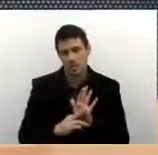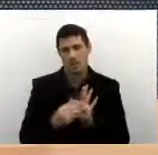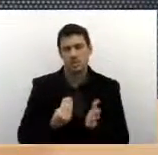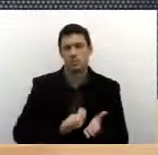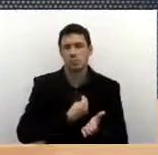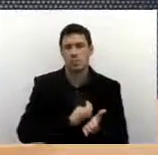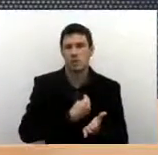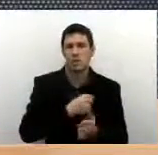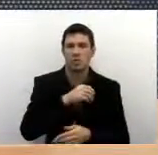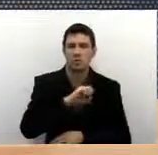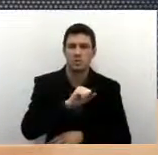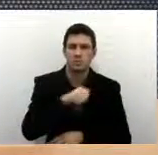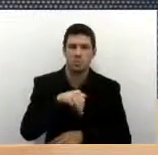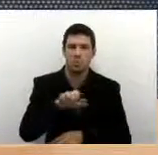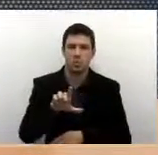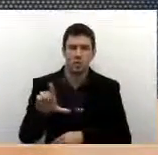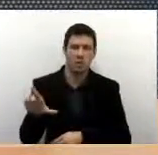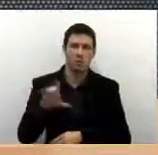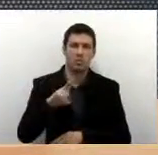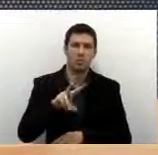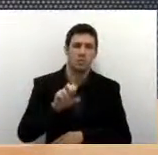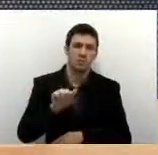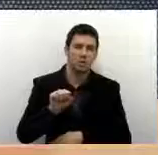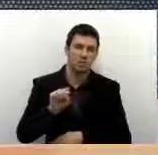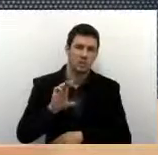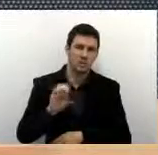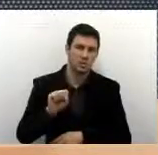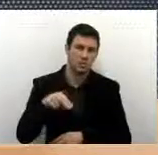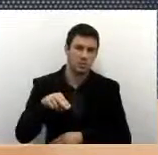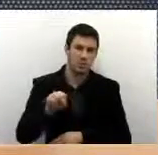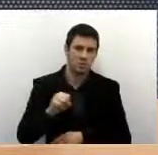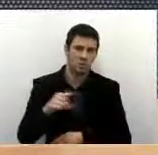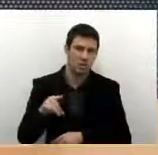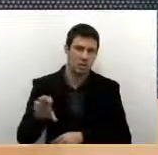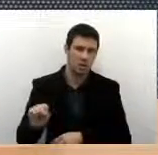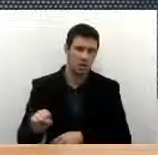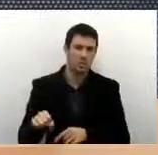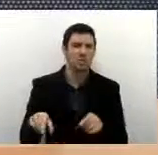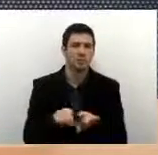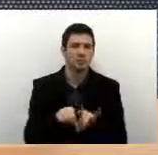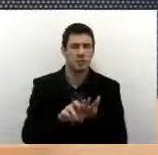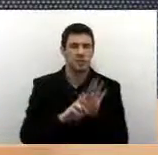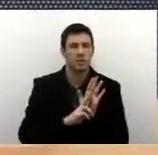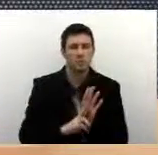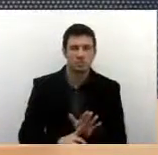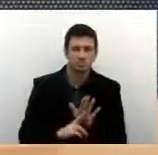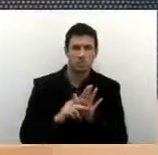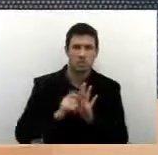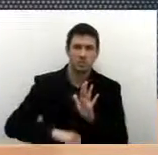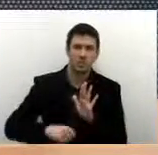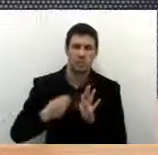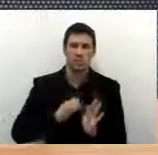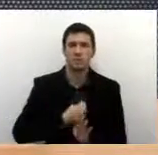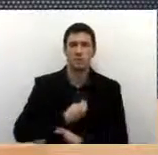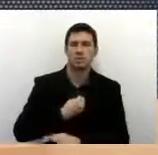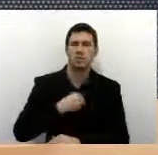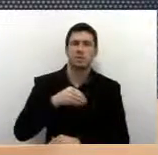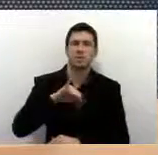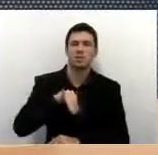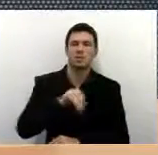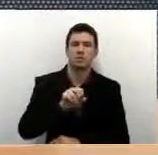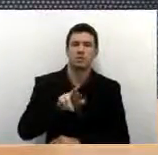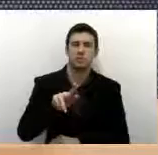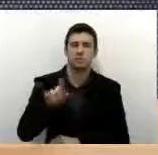presença do Jorge, representando o vereador Pezão, representar a presença da